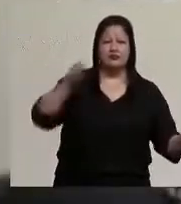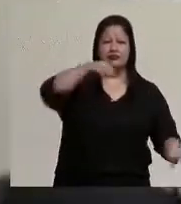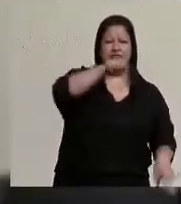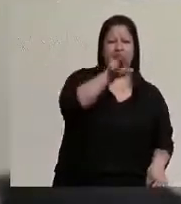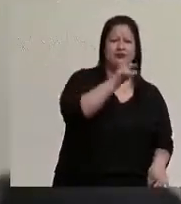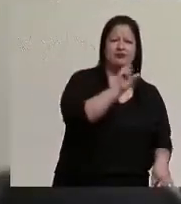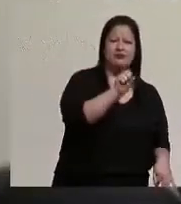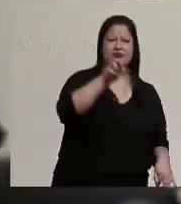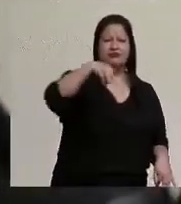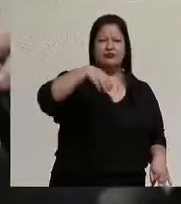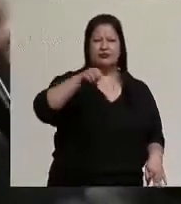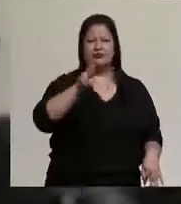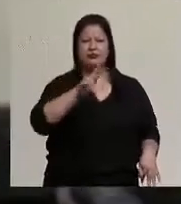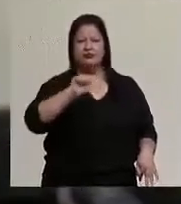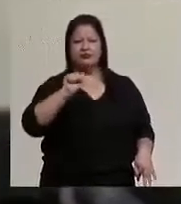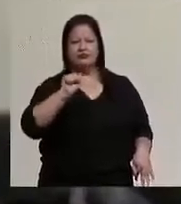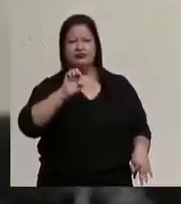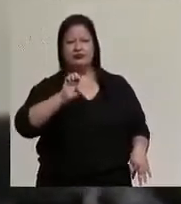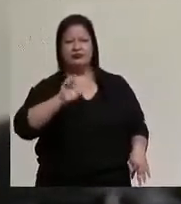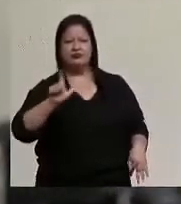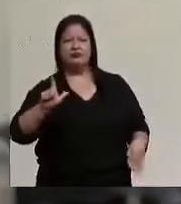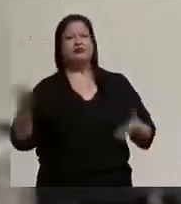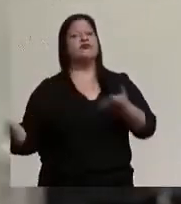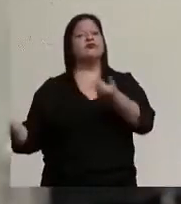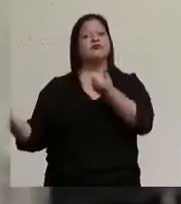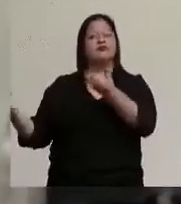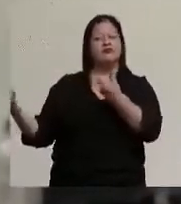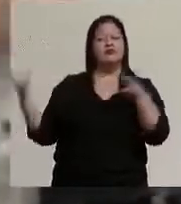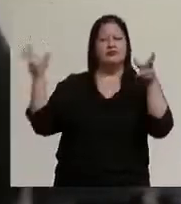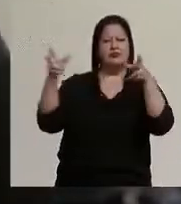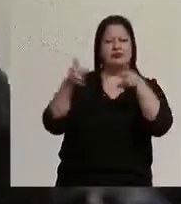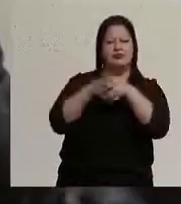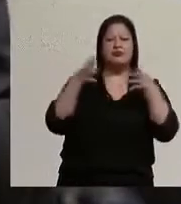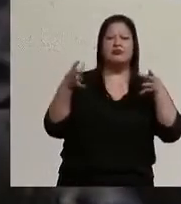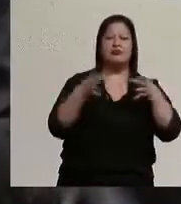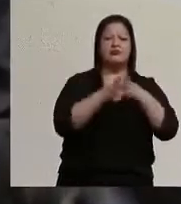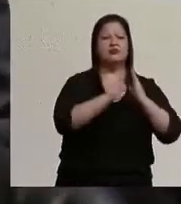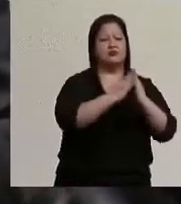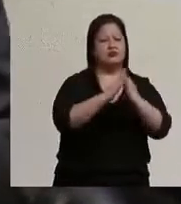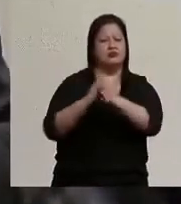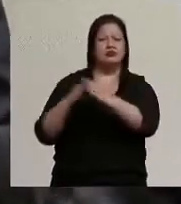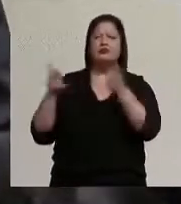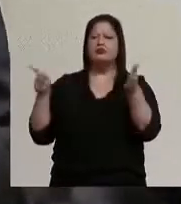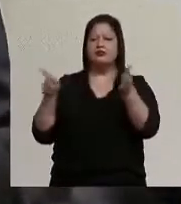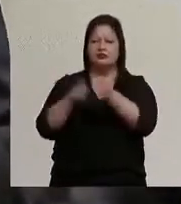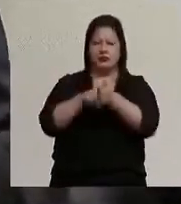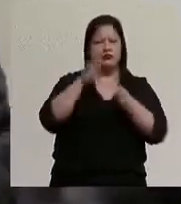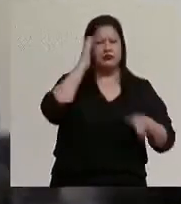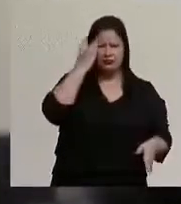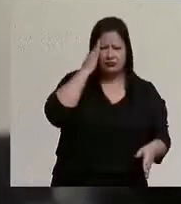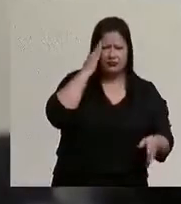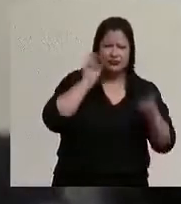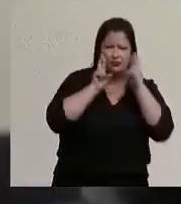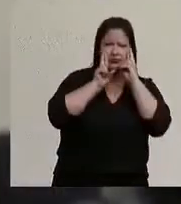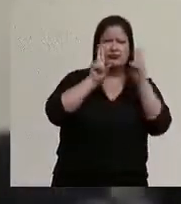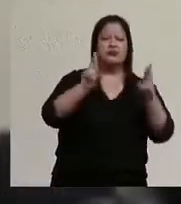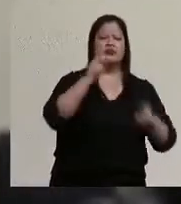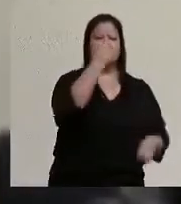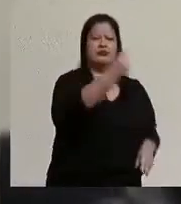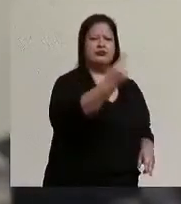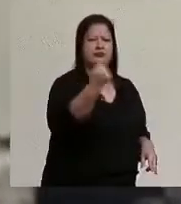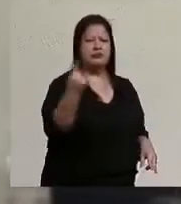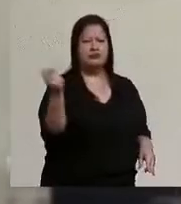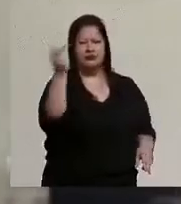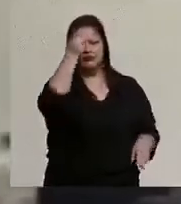o Marcos Moraes o vereador mais jovem da Câmara Municipal sou da Comunidade entendeu E respeito a cada